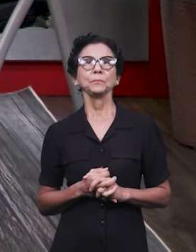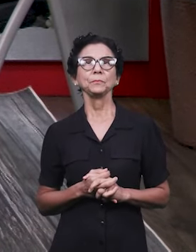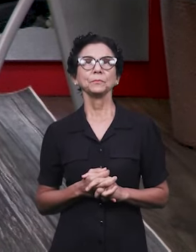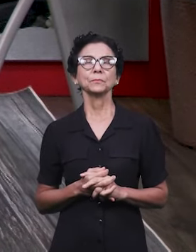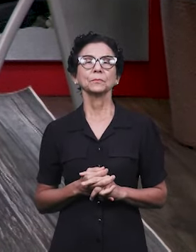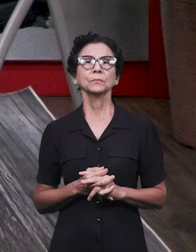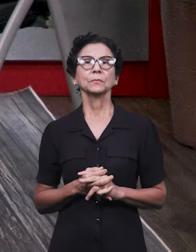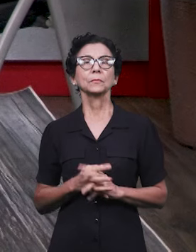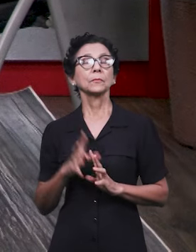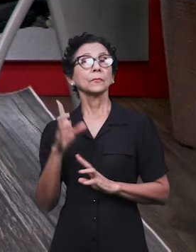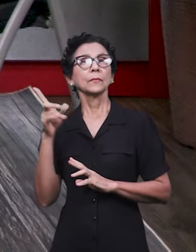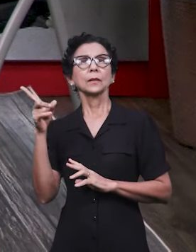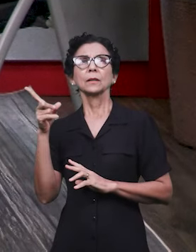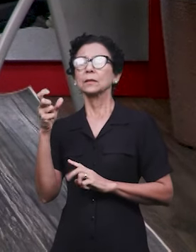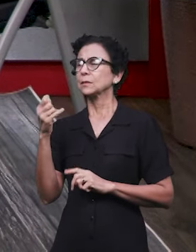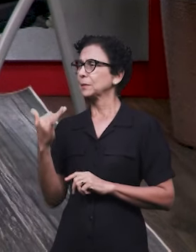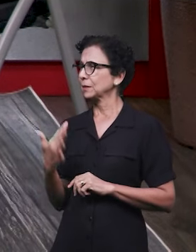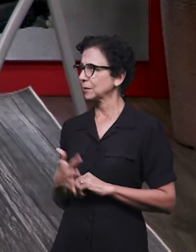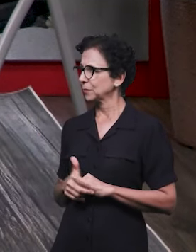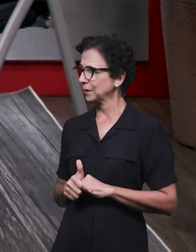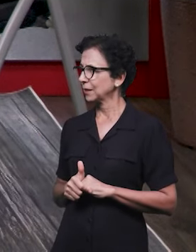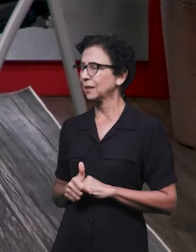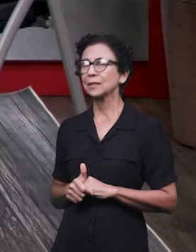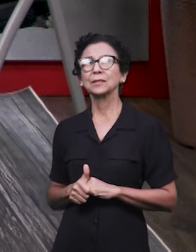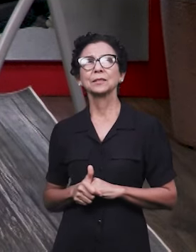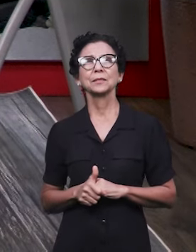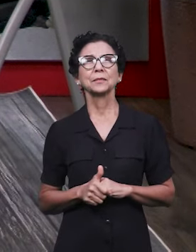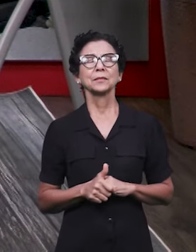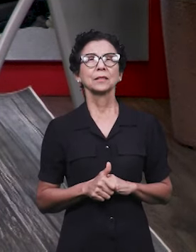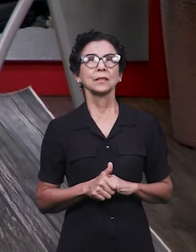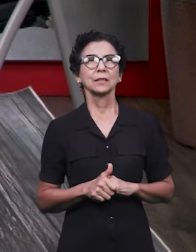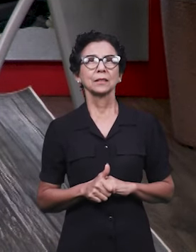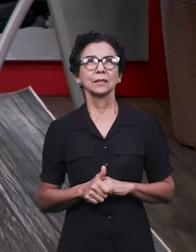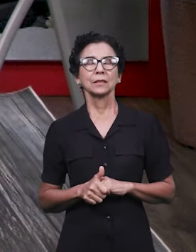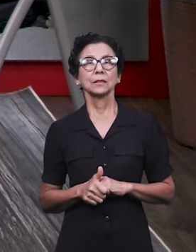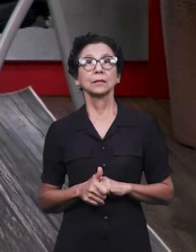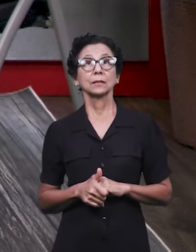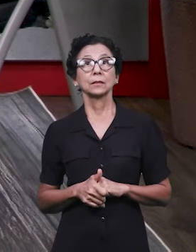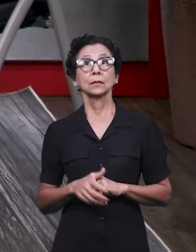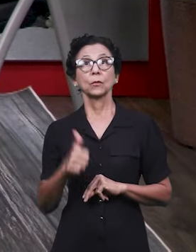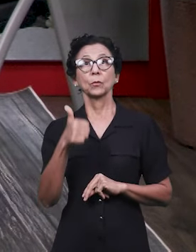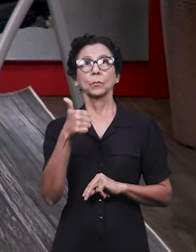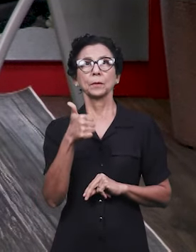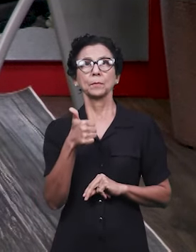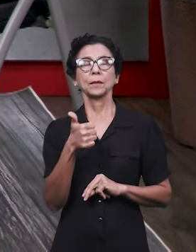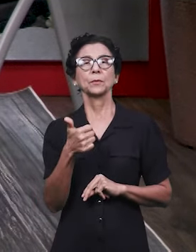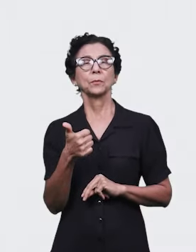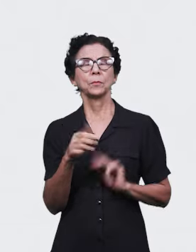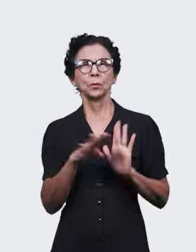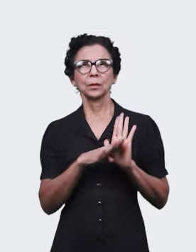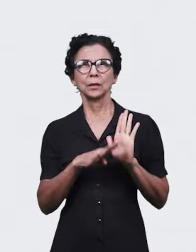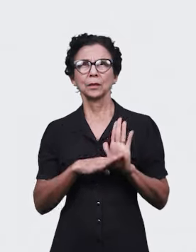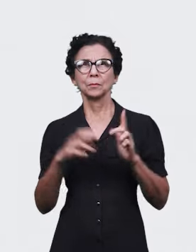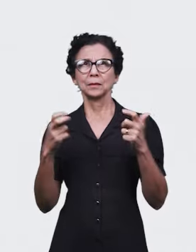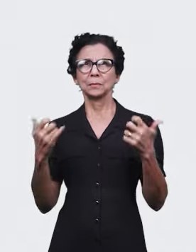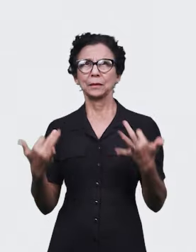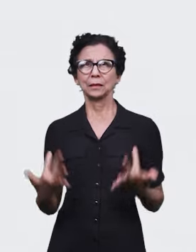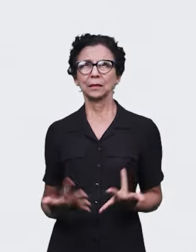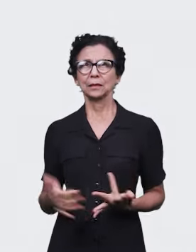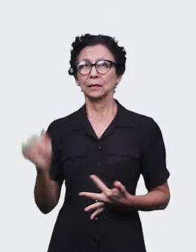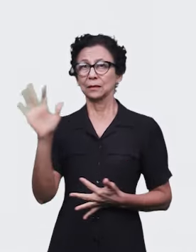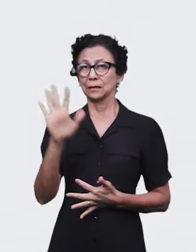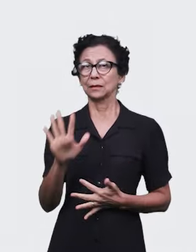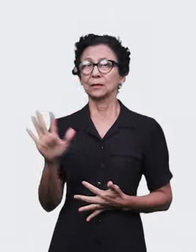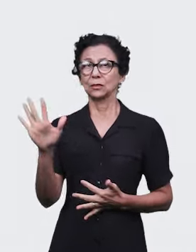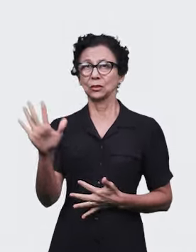E aqui nós comentamos já, né? Que foi o nosso primeiro programa, que a imagem, então, aqui já está com uma ação